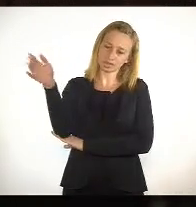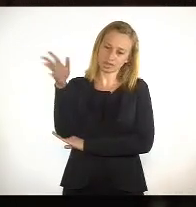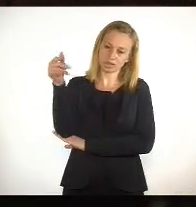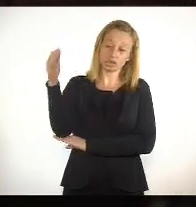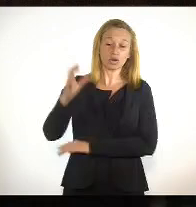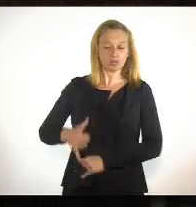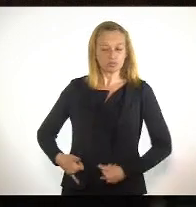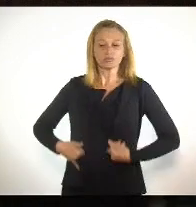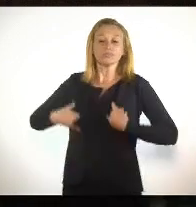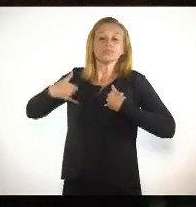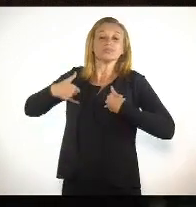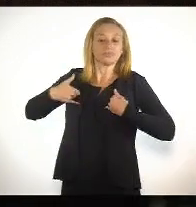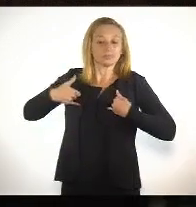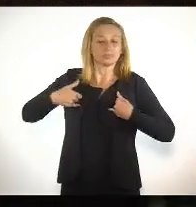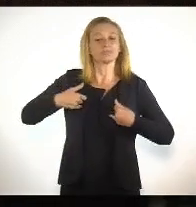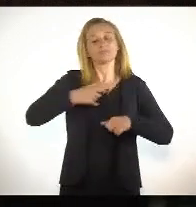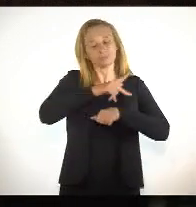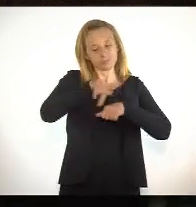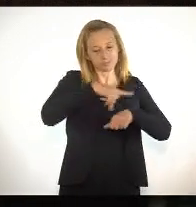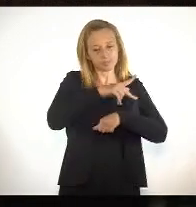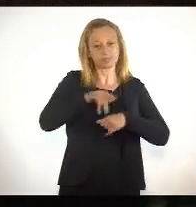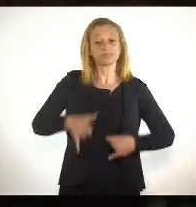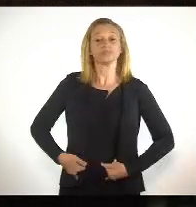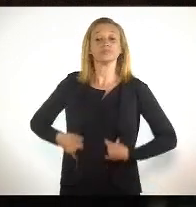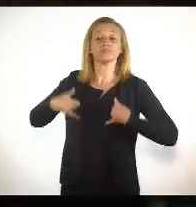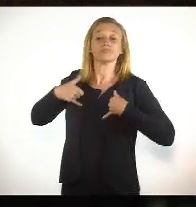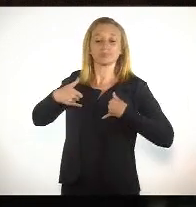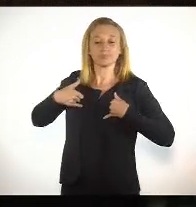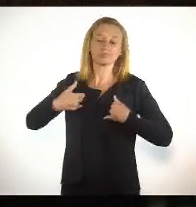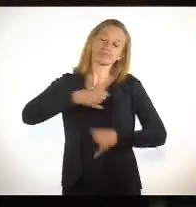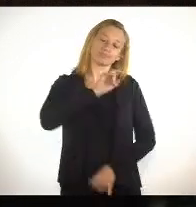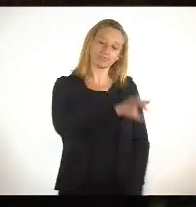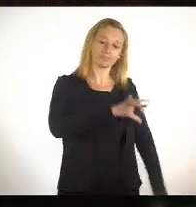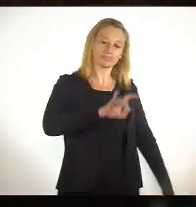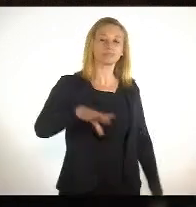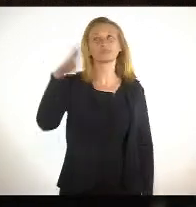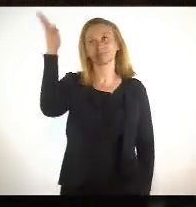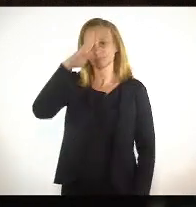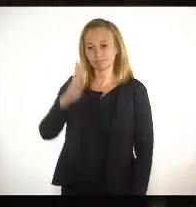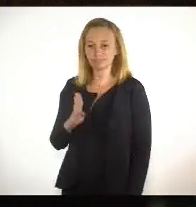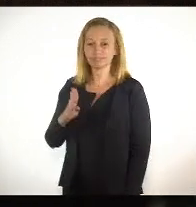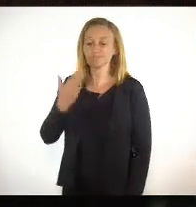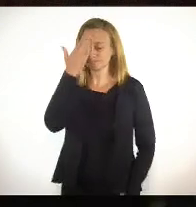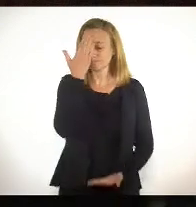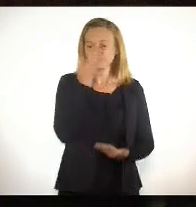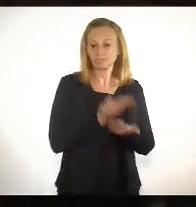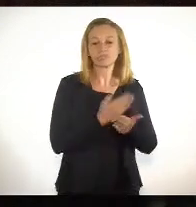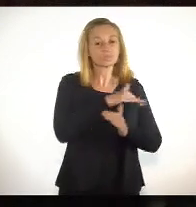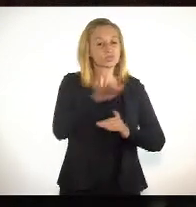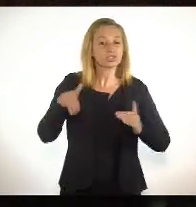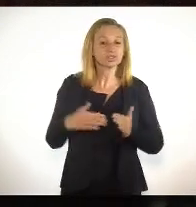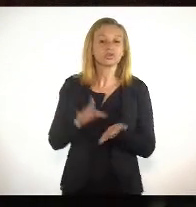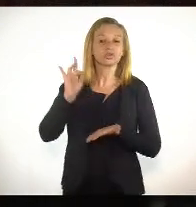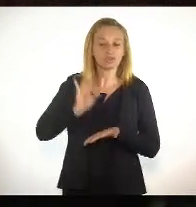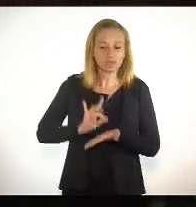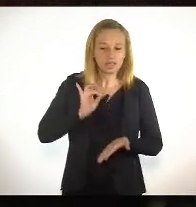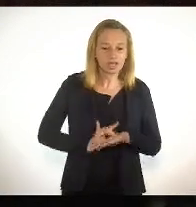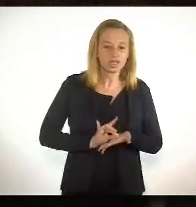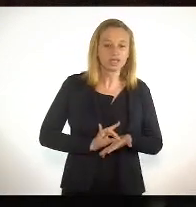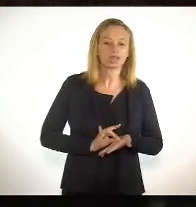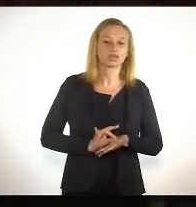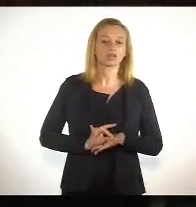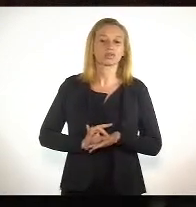o orgulho do nosso país, o orgulho de cada brasileiro. Creio que todo verdadeiro